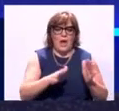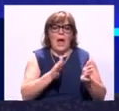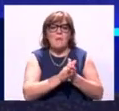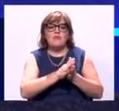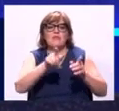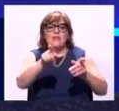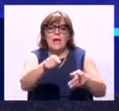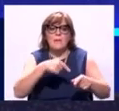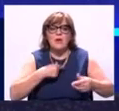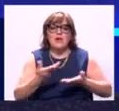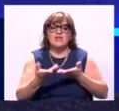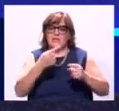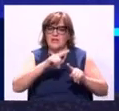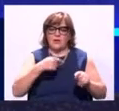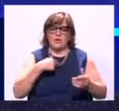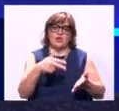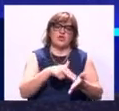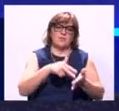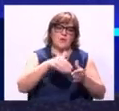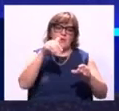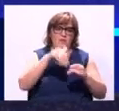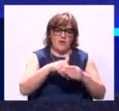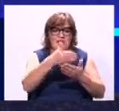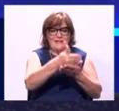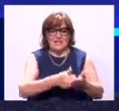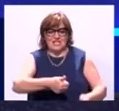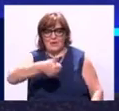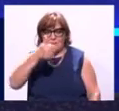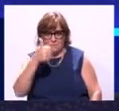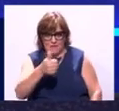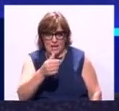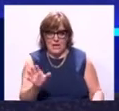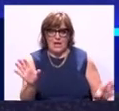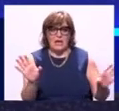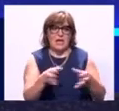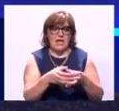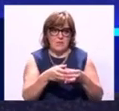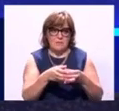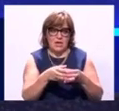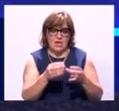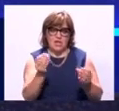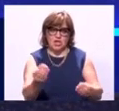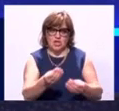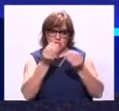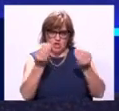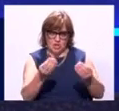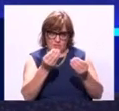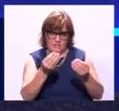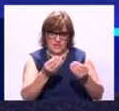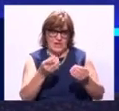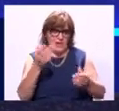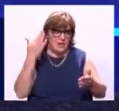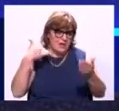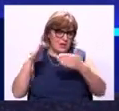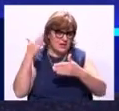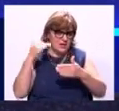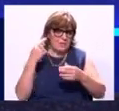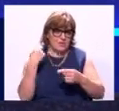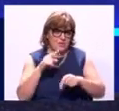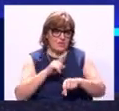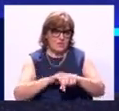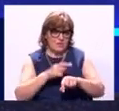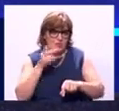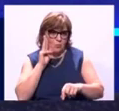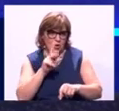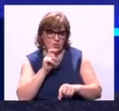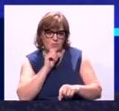deles. E espero que votem a lista B. Uma equipa jovem, que aqui há um tempo, já não vou ter tempo para